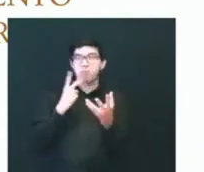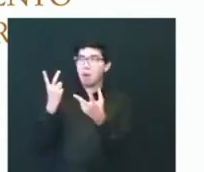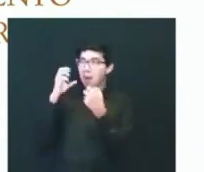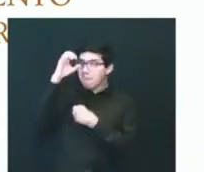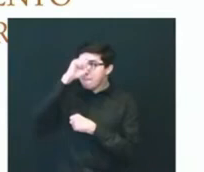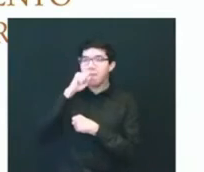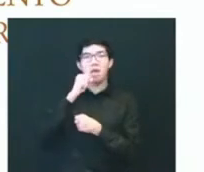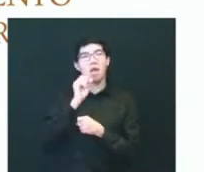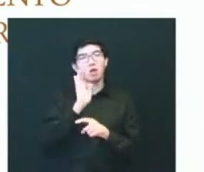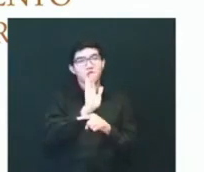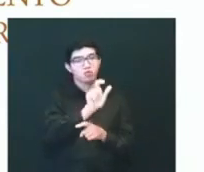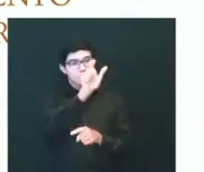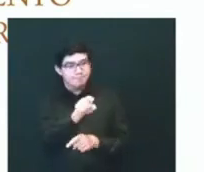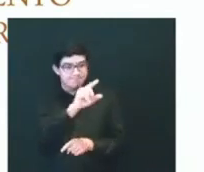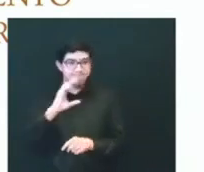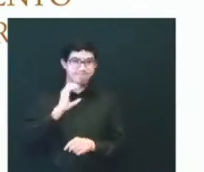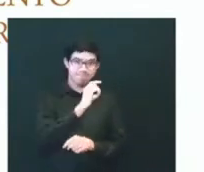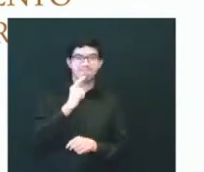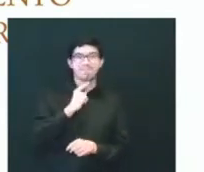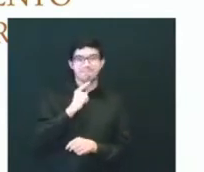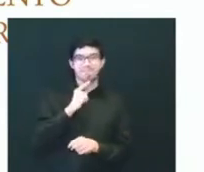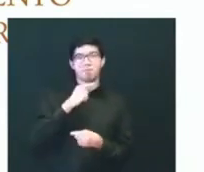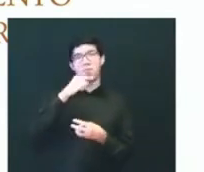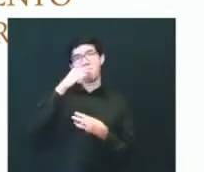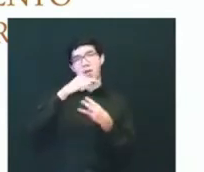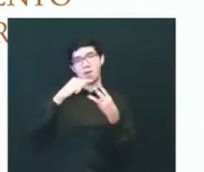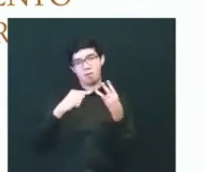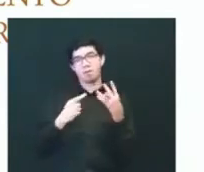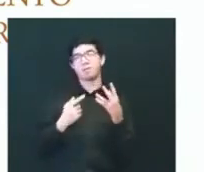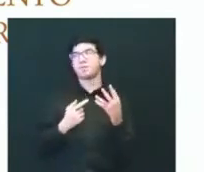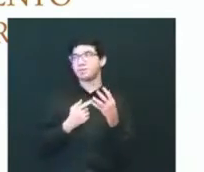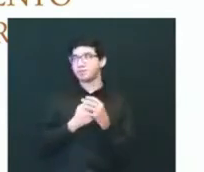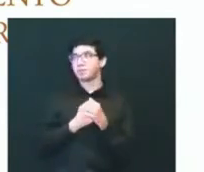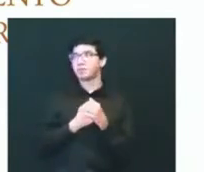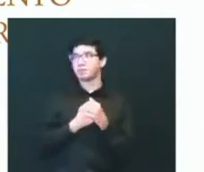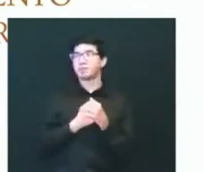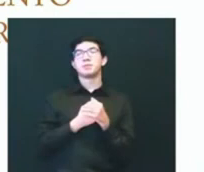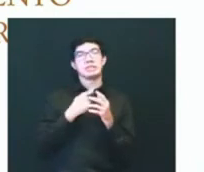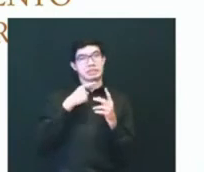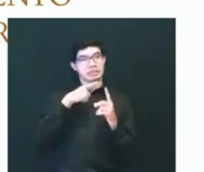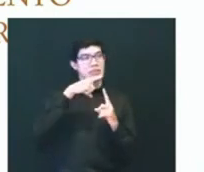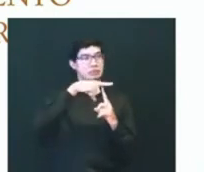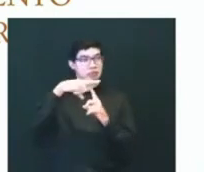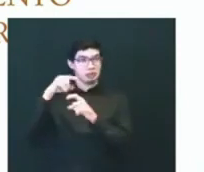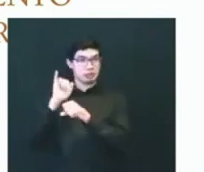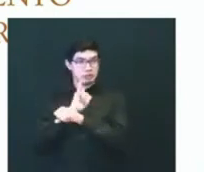os pacientes nesses pontos. São vários pontos, né? O câncer é uma doença multimodal, então precisa de uma